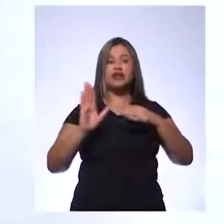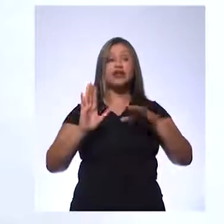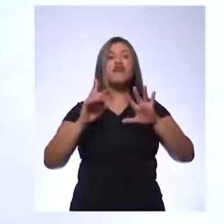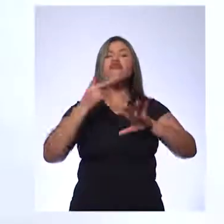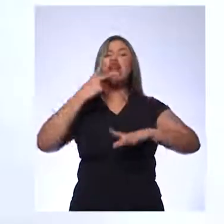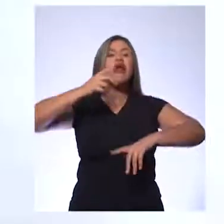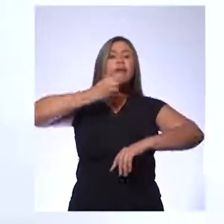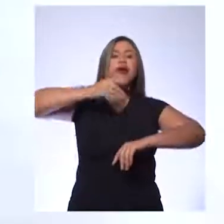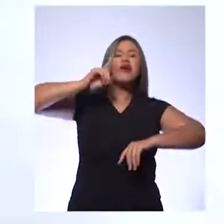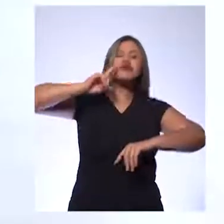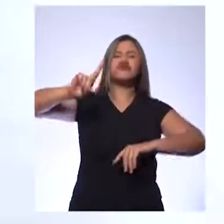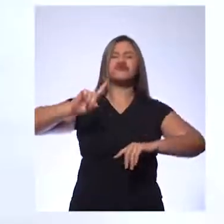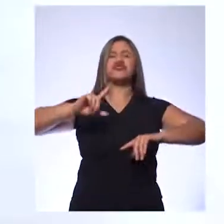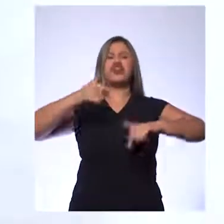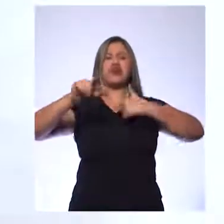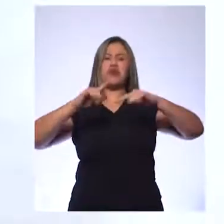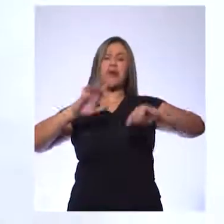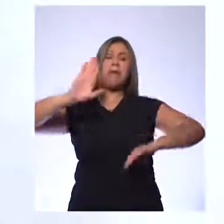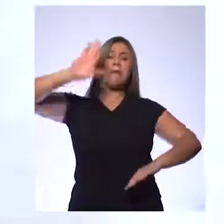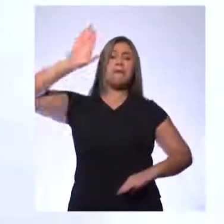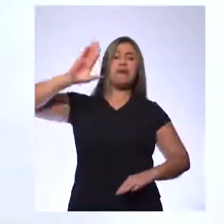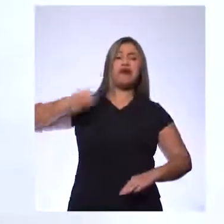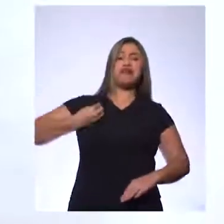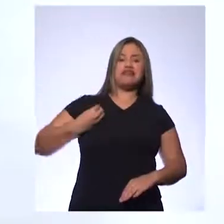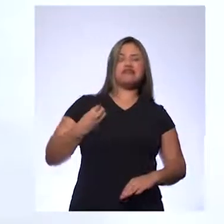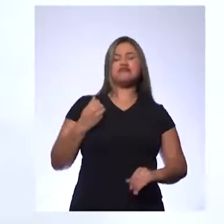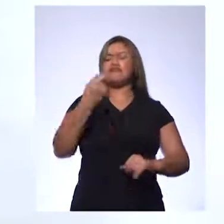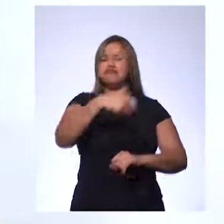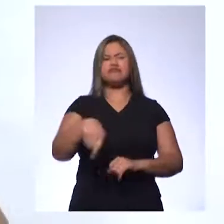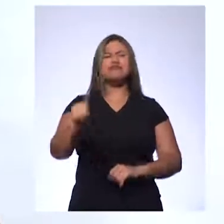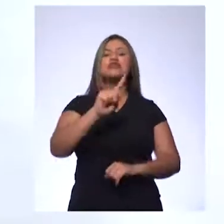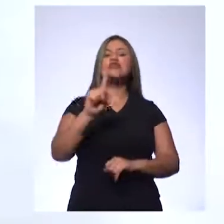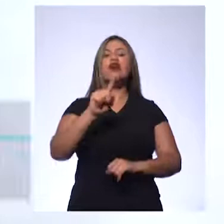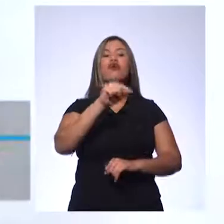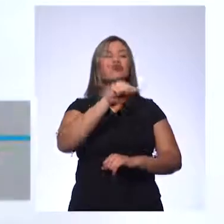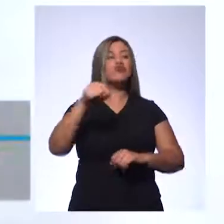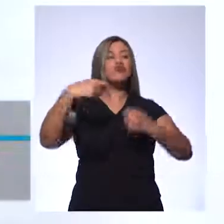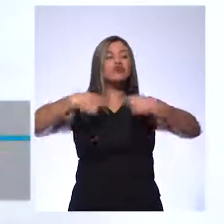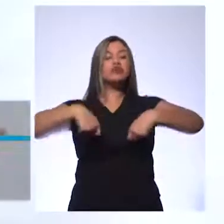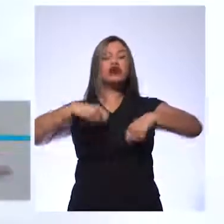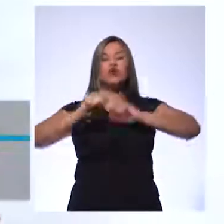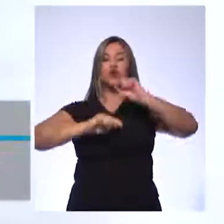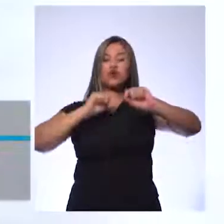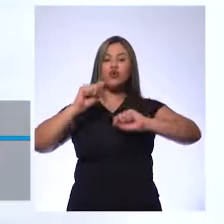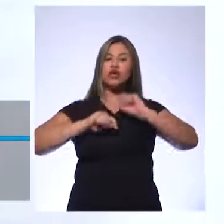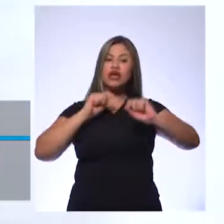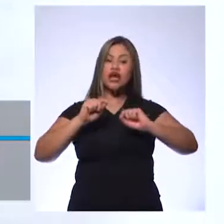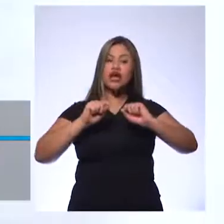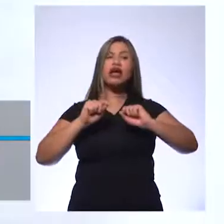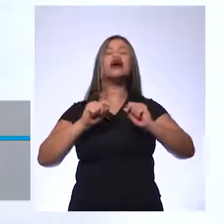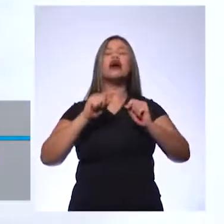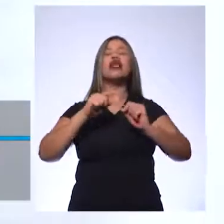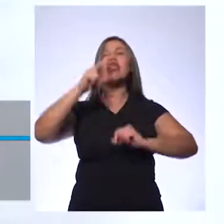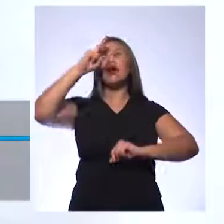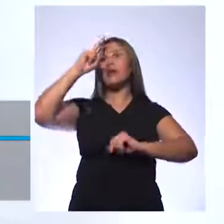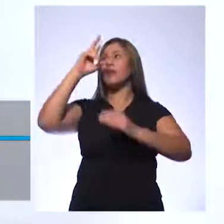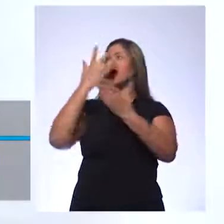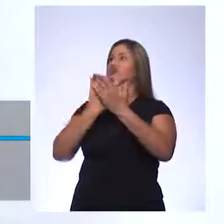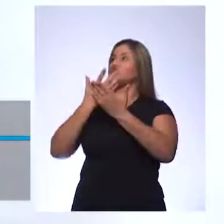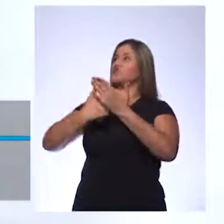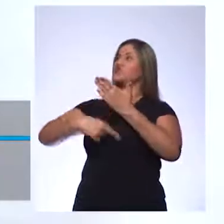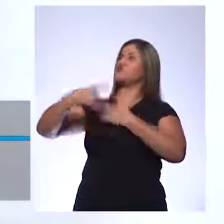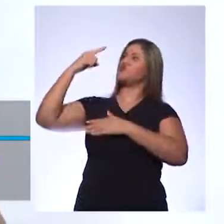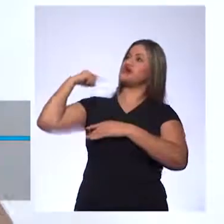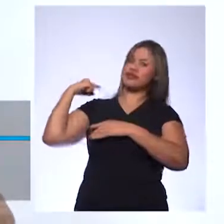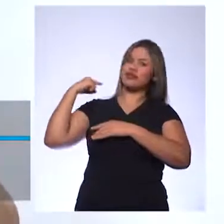dar bom dia não precisa responder aí presença o que que eu quero que vocês relembrem a as aulas anteriores como eu sei que